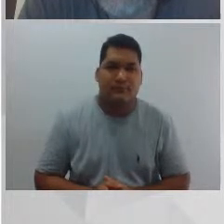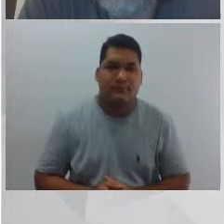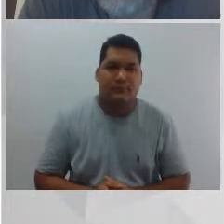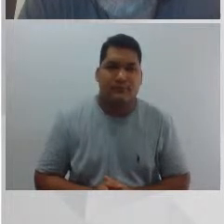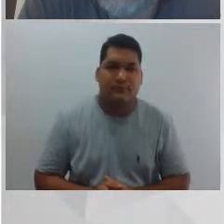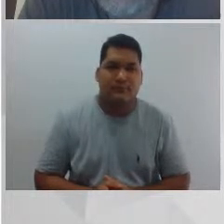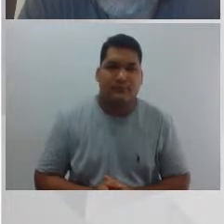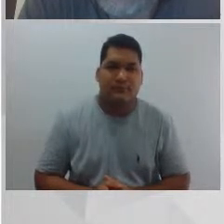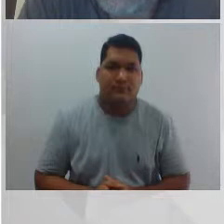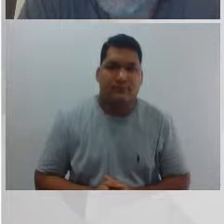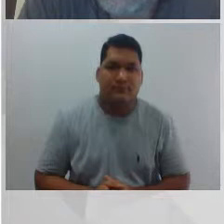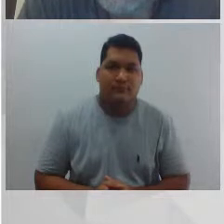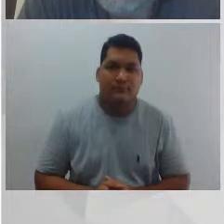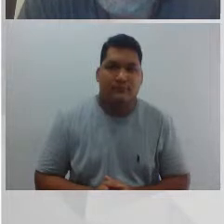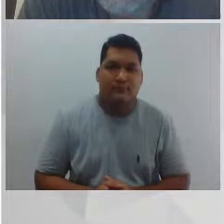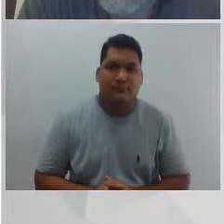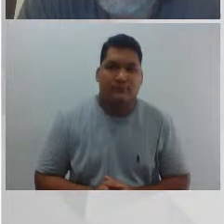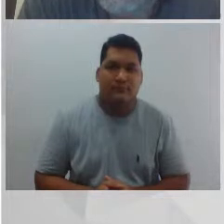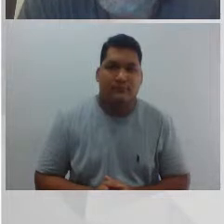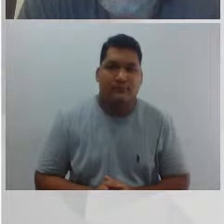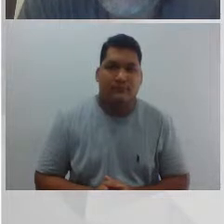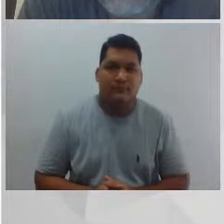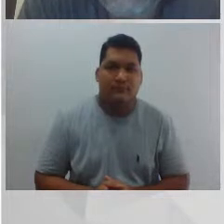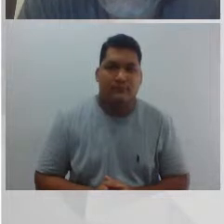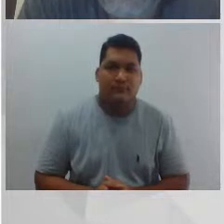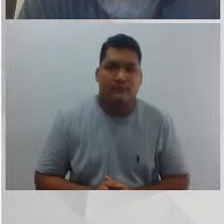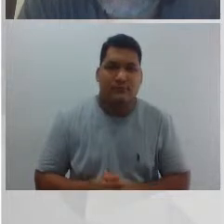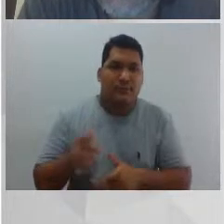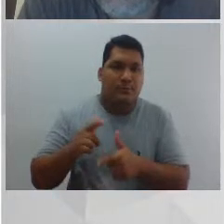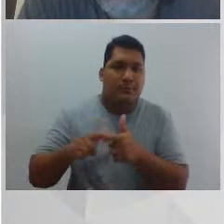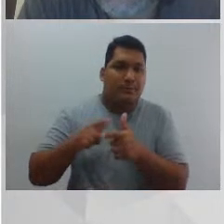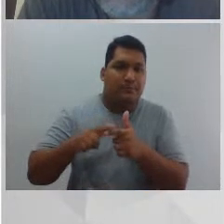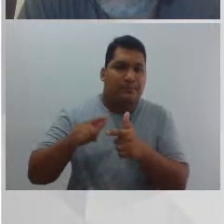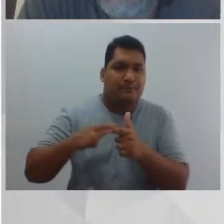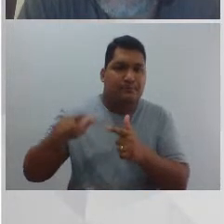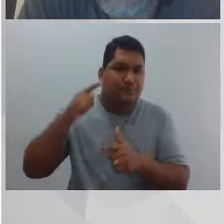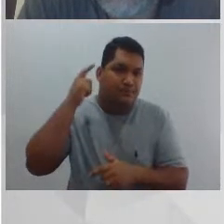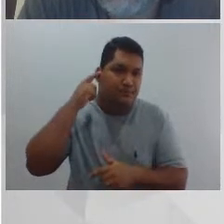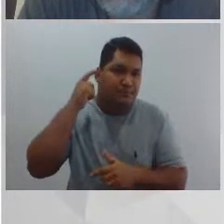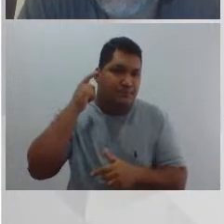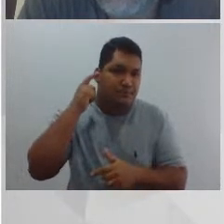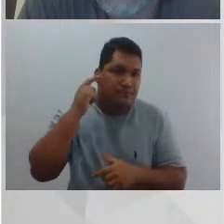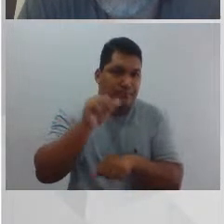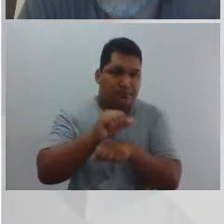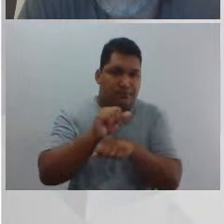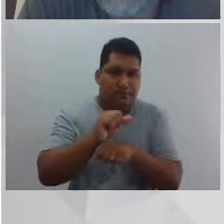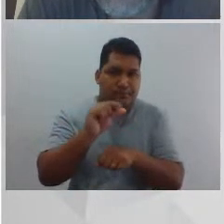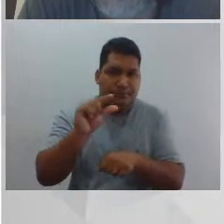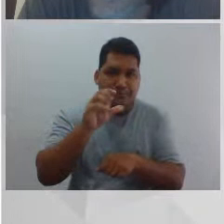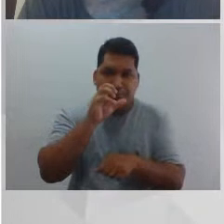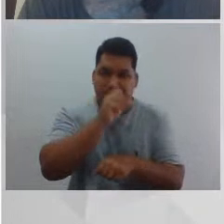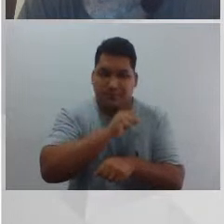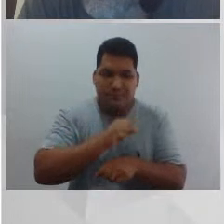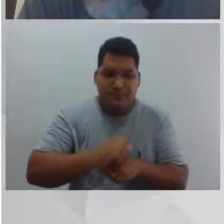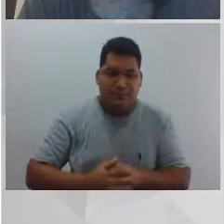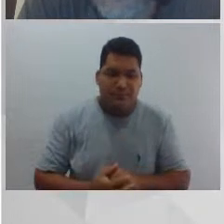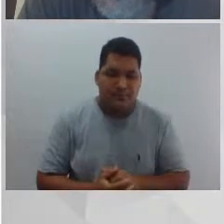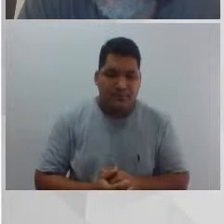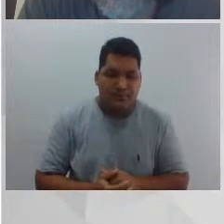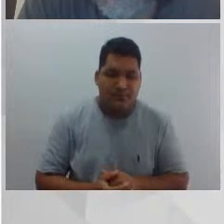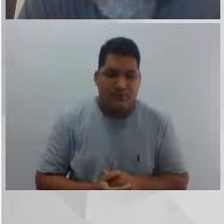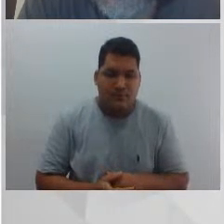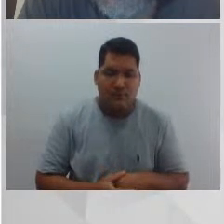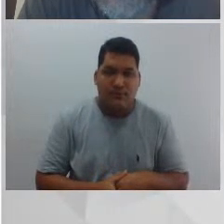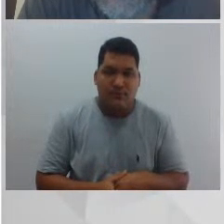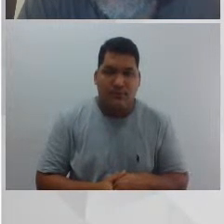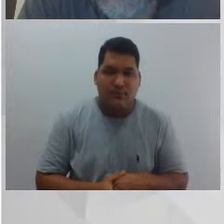mudou toda a forma da gente viver no planeta. Então, se imagina os estudiosos, né, da